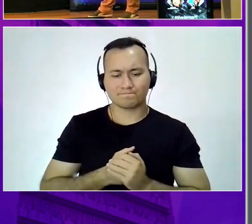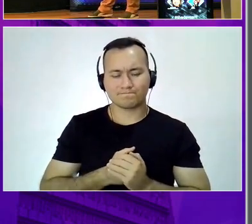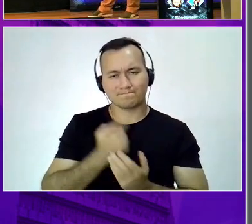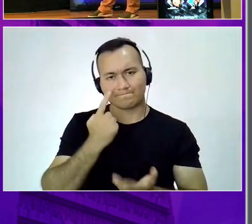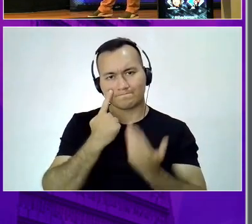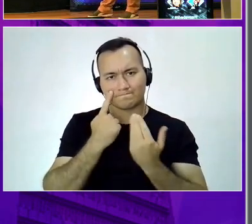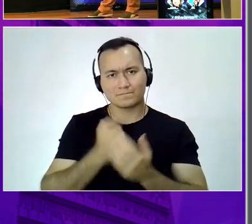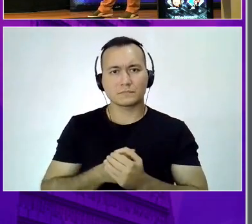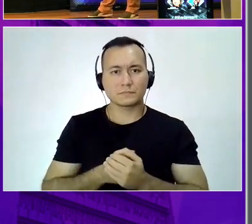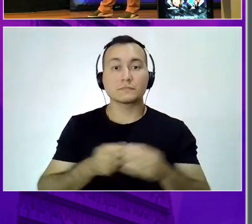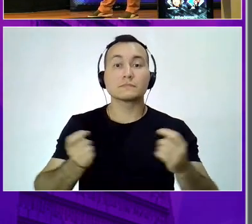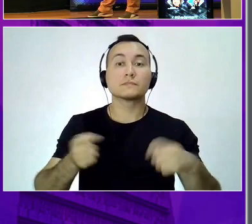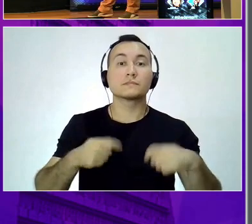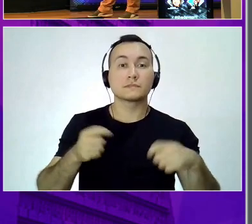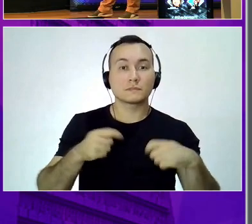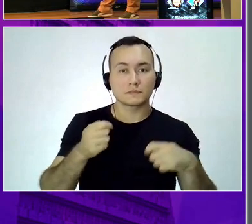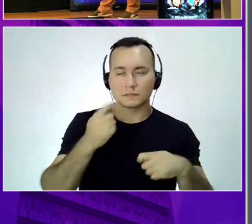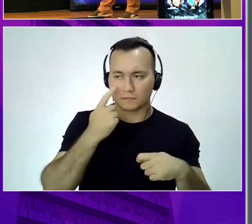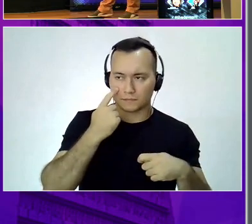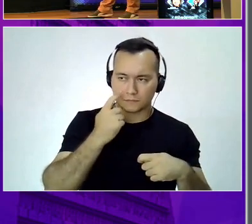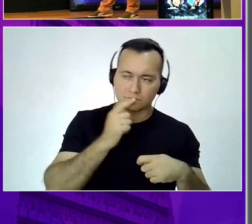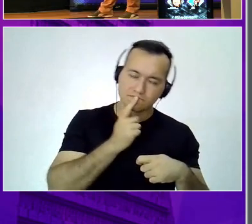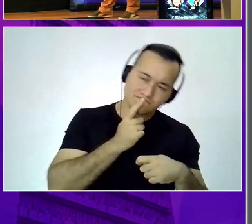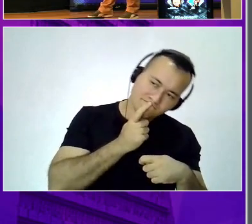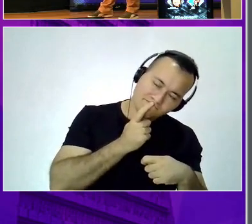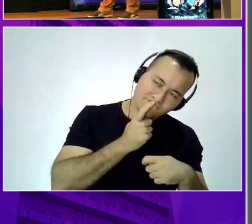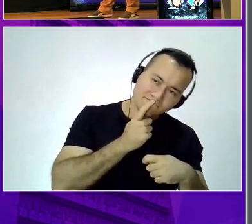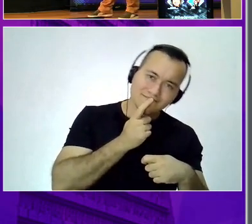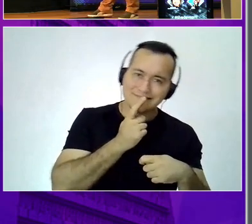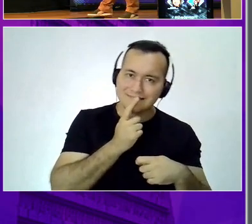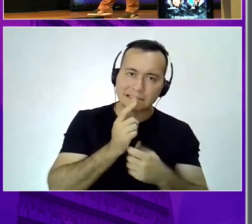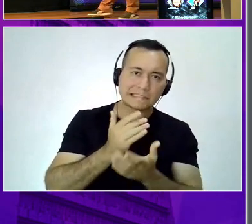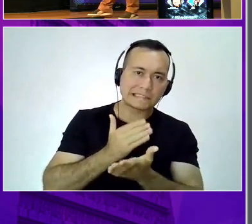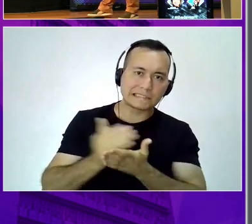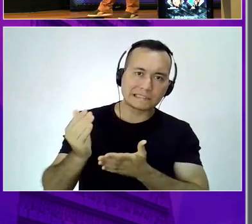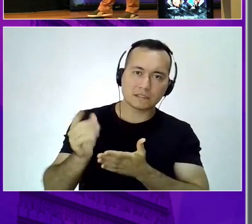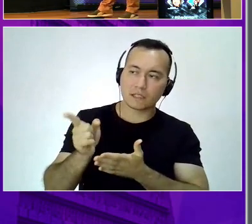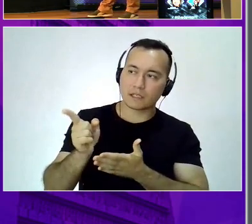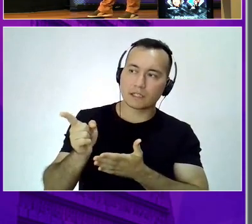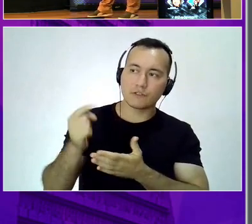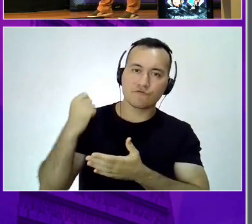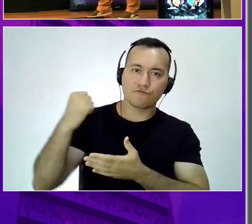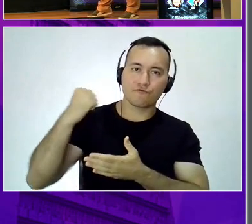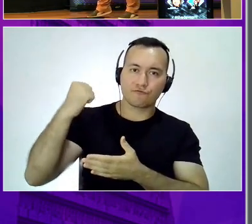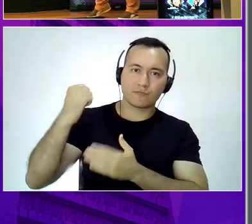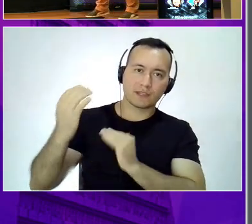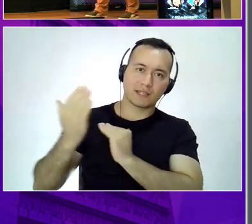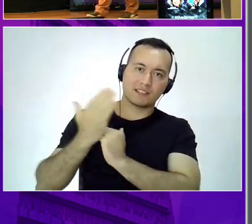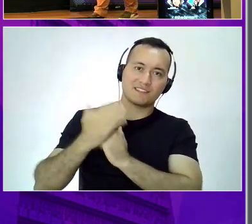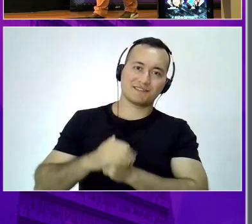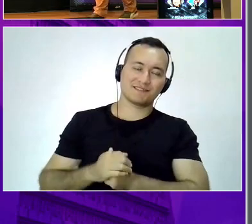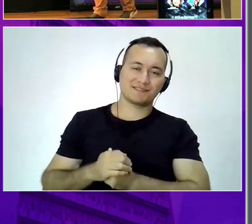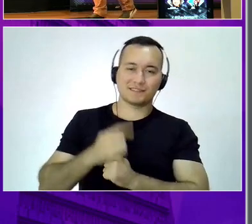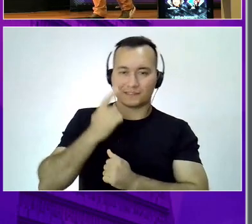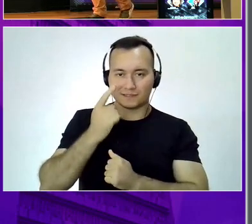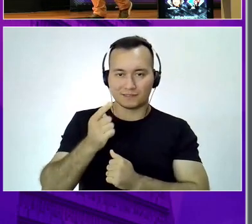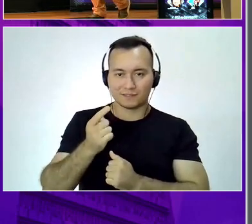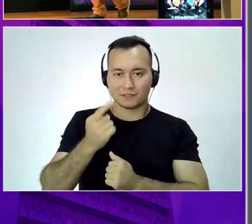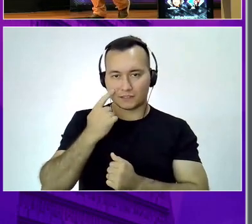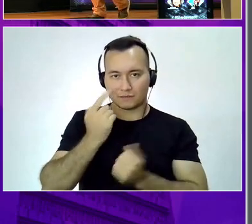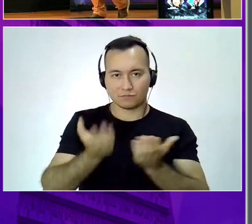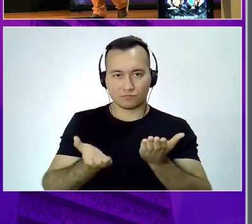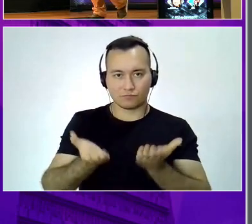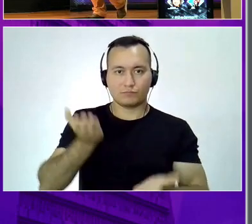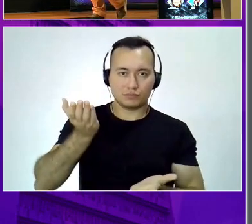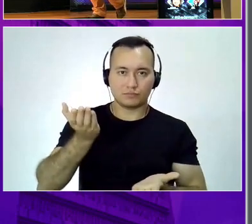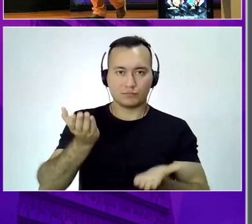menor esforço, que vai gerar, né, um impacto relevante. Então, a ideia de alavanca, né, alavanca é onde você bota menos esforço num lugar e gera,